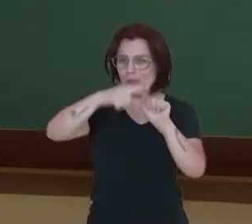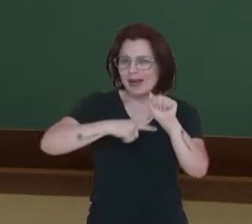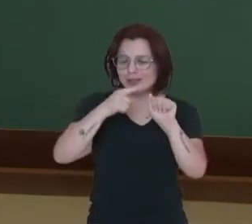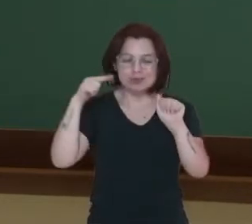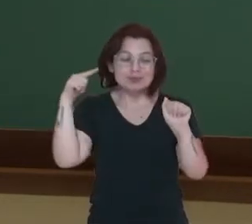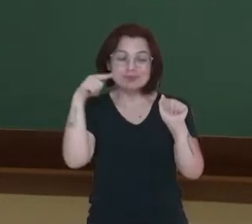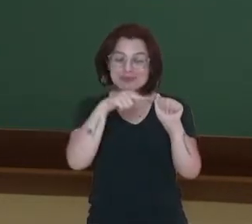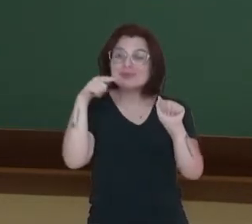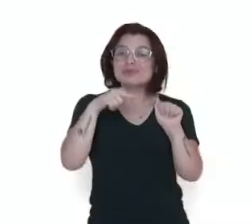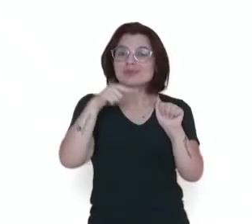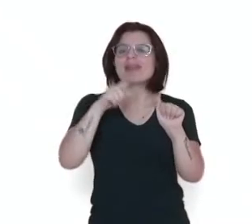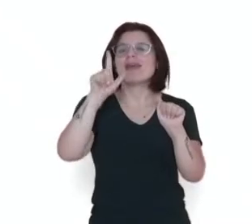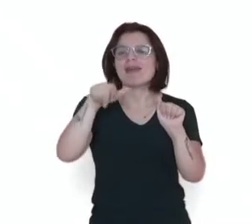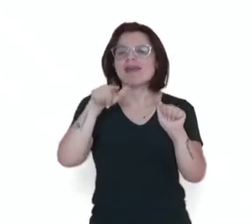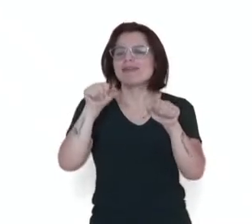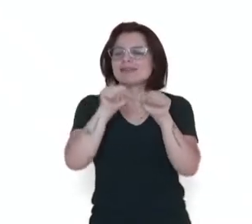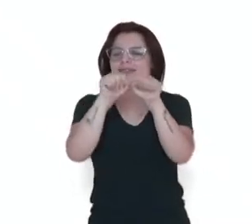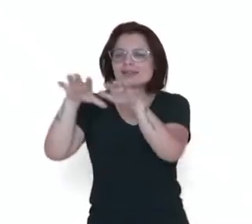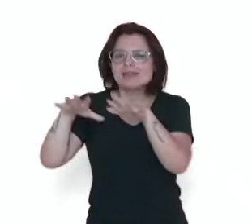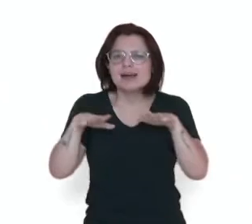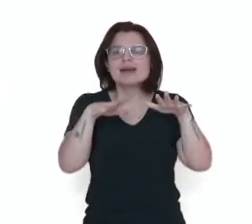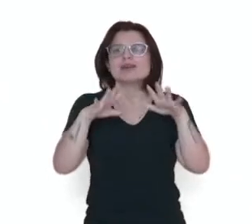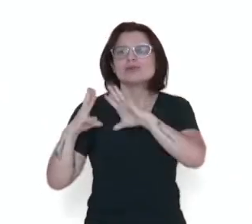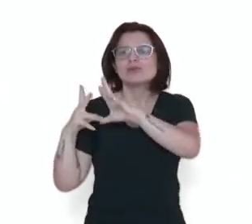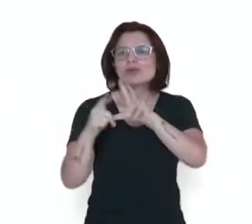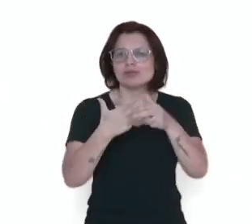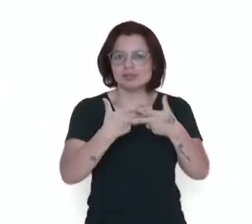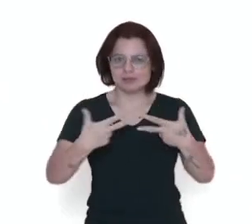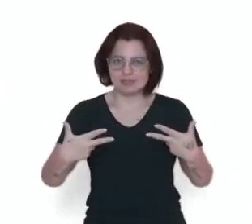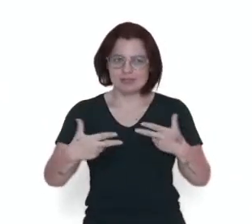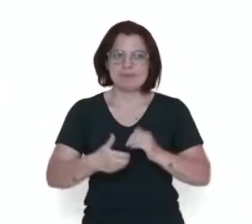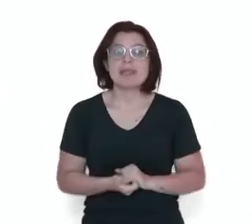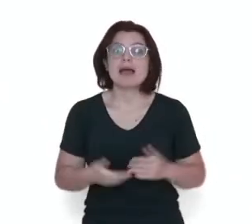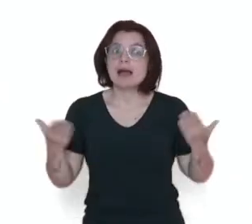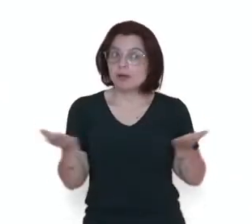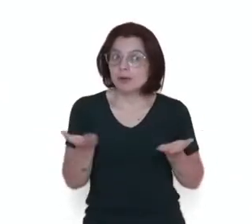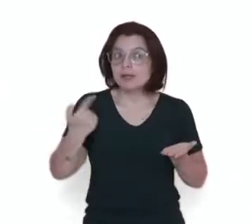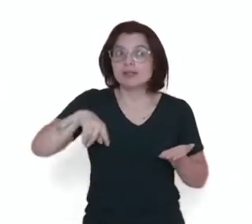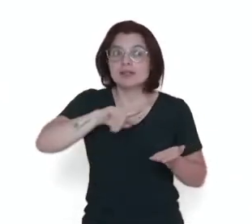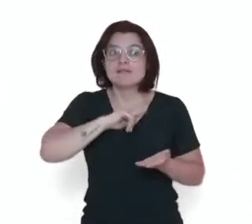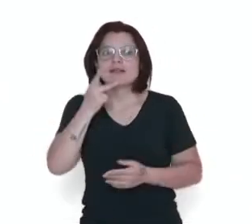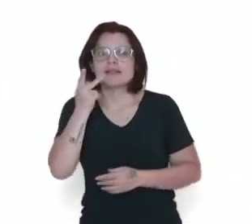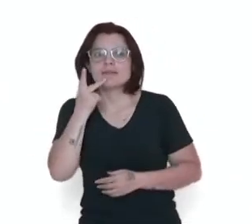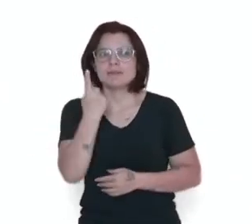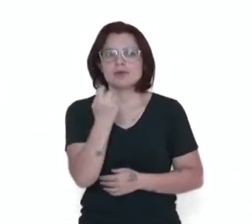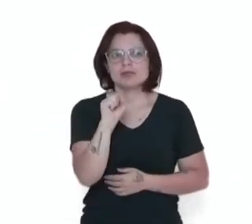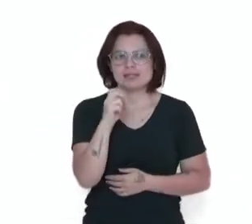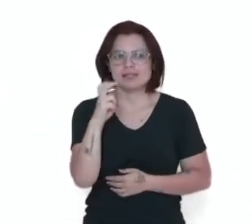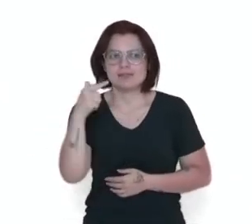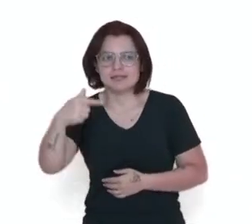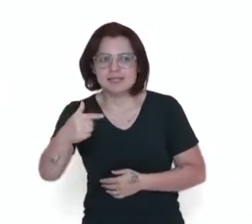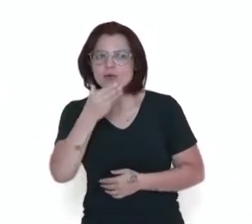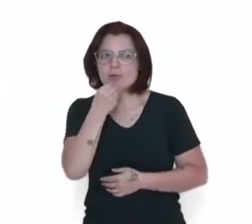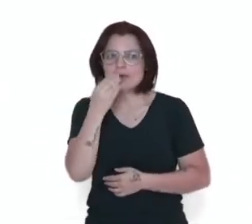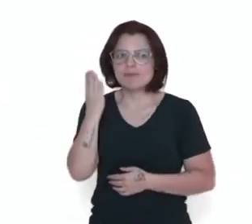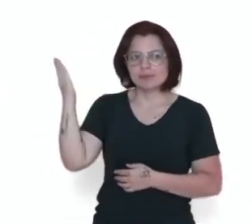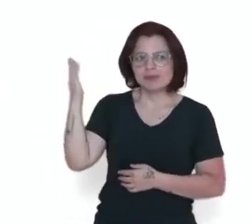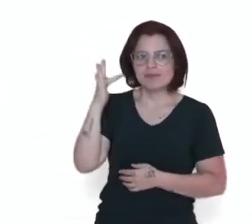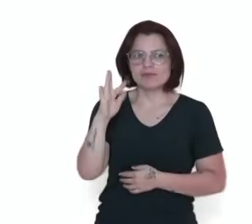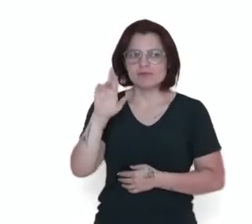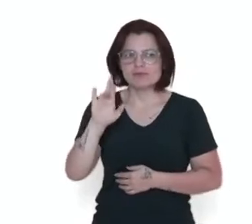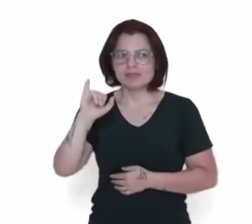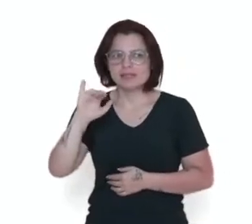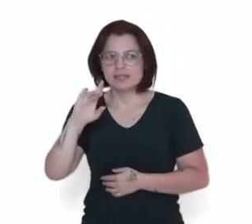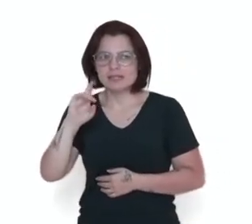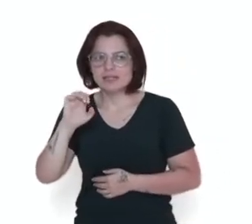Depois a gente vai para 1857, vai falar sobre Frederic Auguste Kekulé, que introduz o conceito de valência ao postular